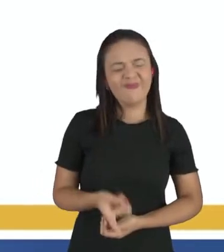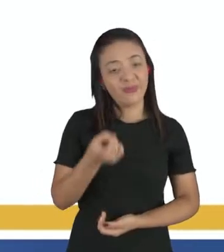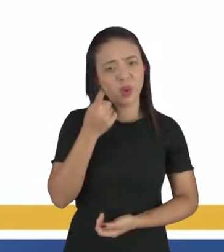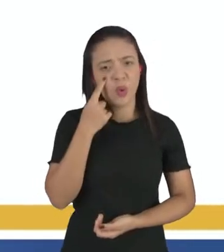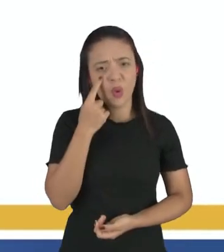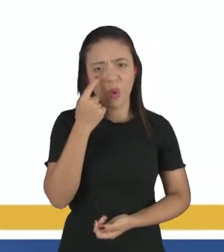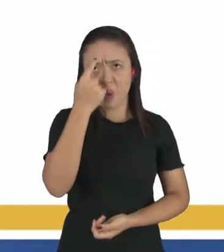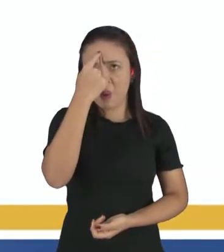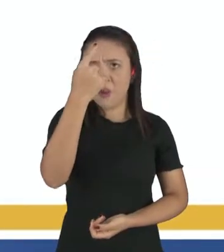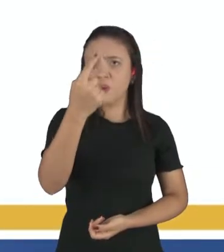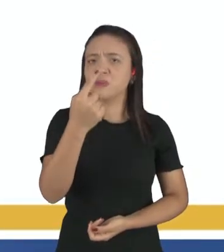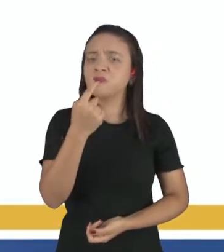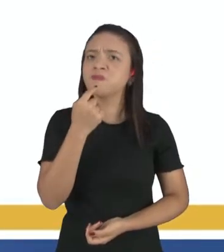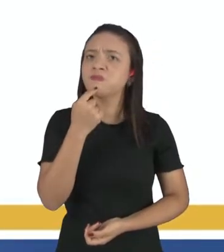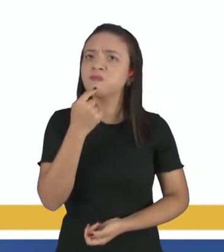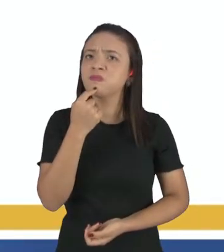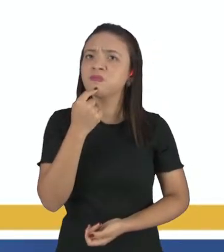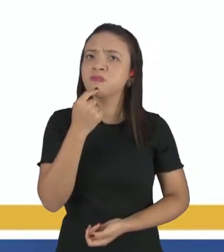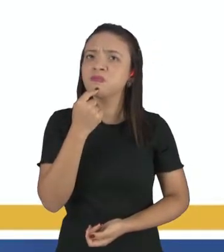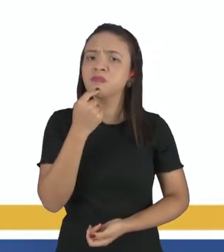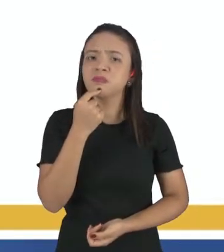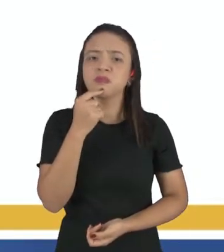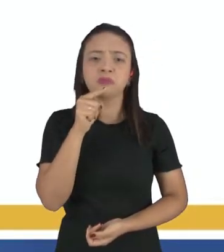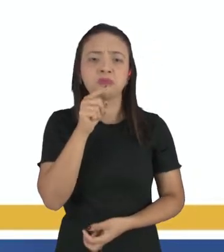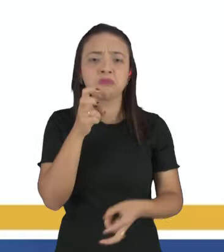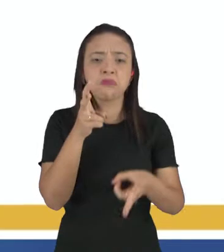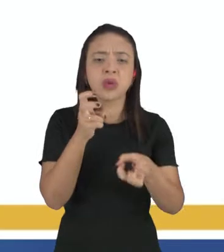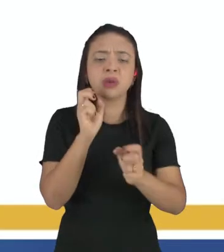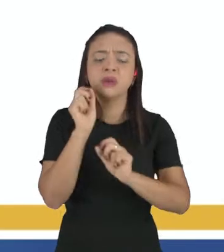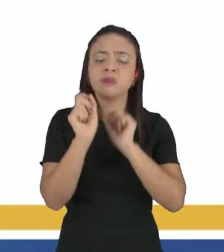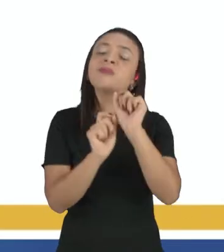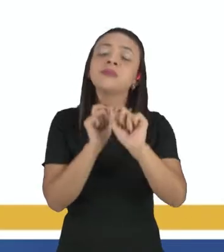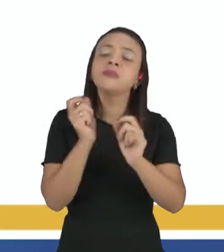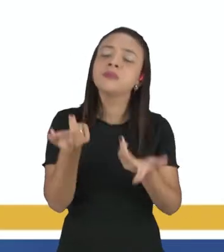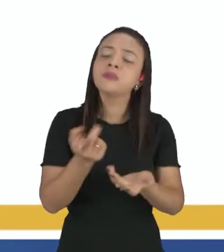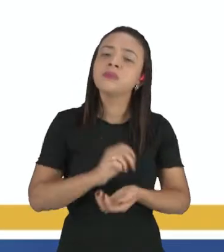Olhando essa imagem, alunos, o que vocês identificam?